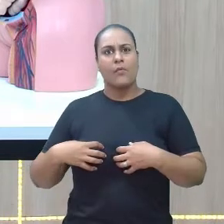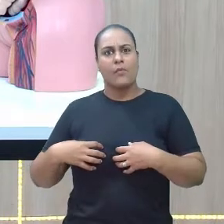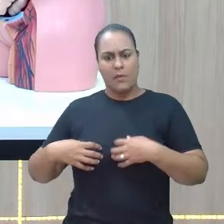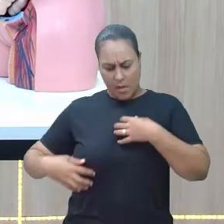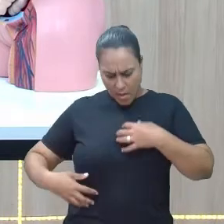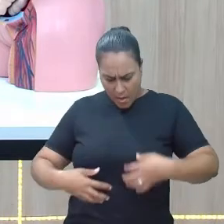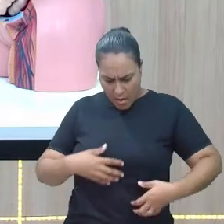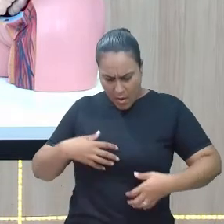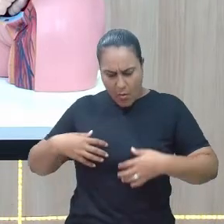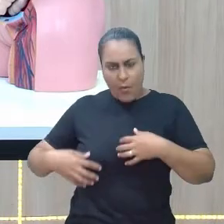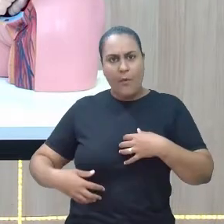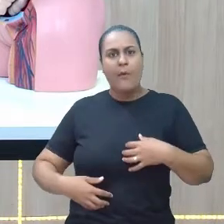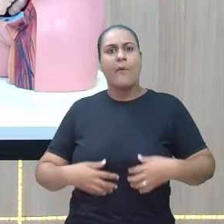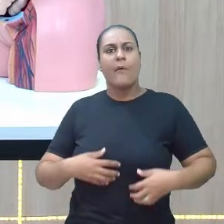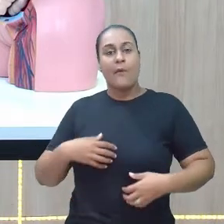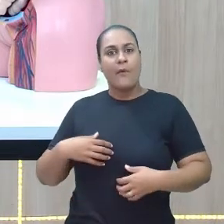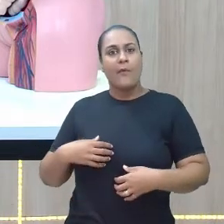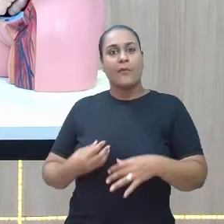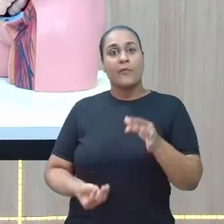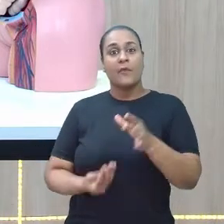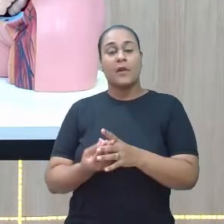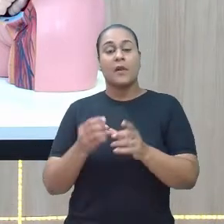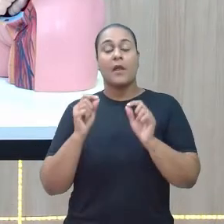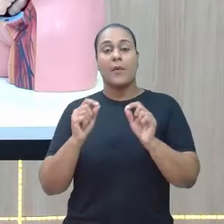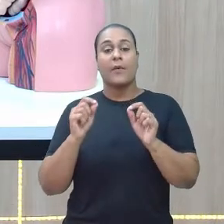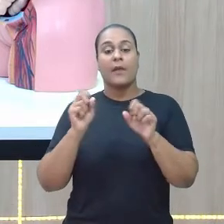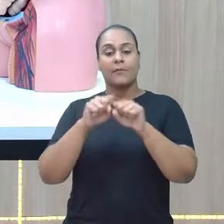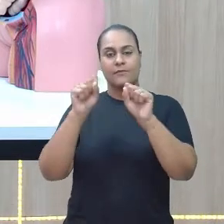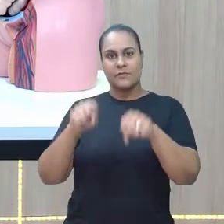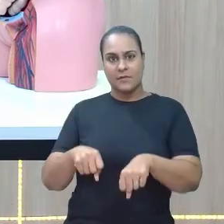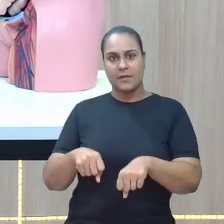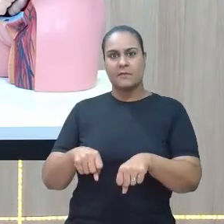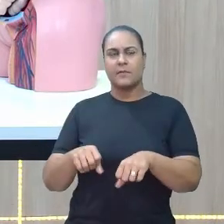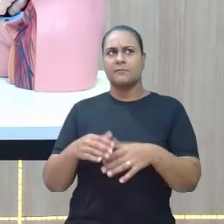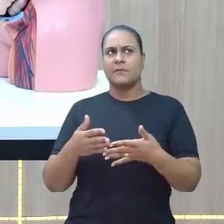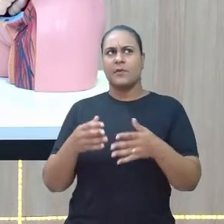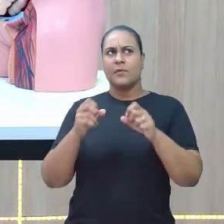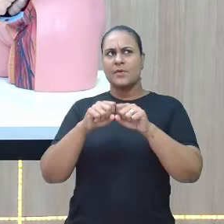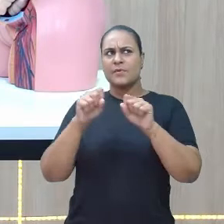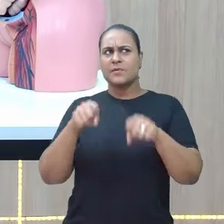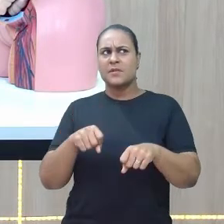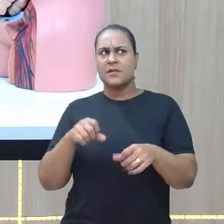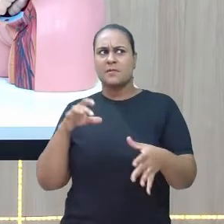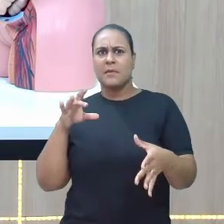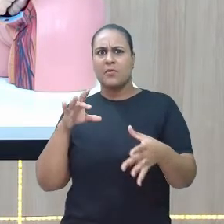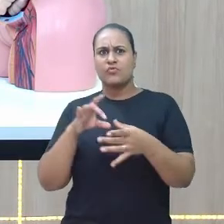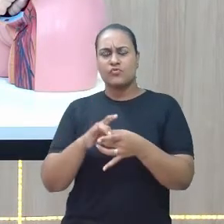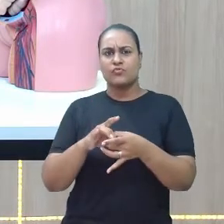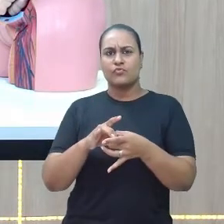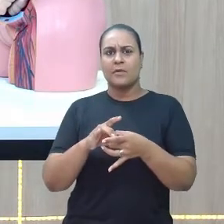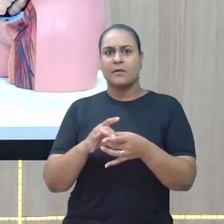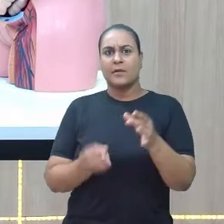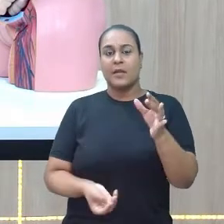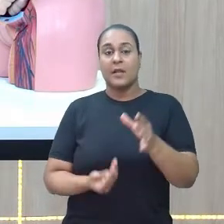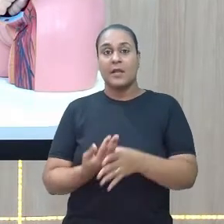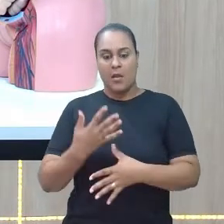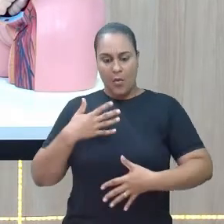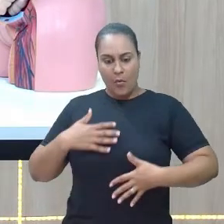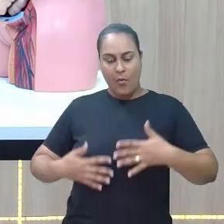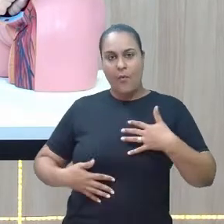em conjunto, eles formam os sistemas. E os sistemas vão formar o organismo.